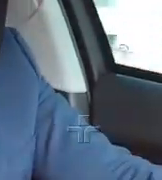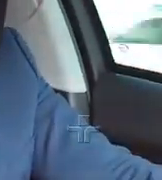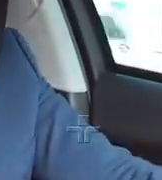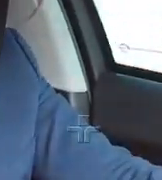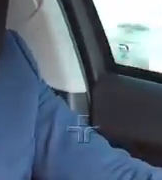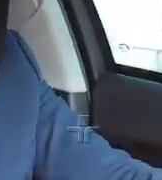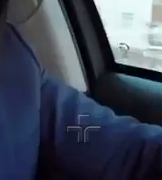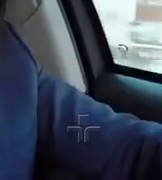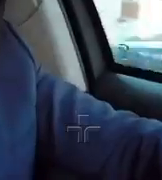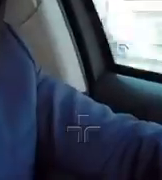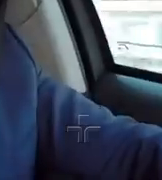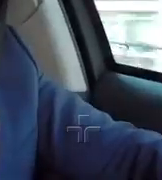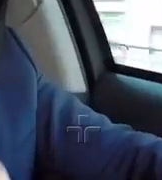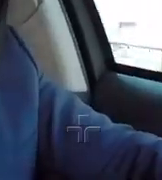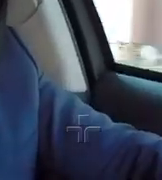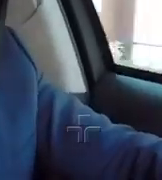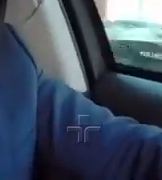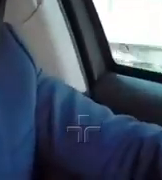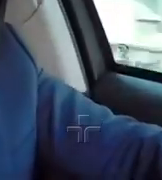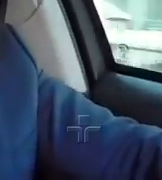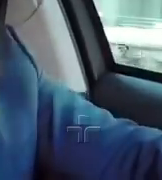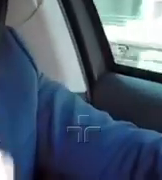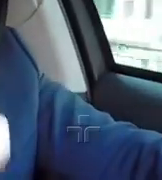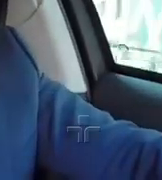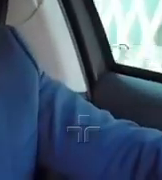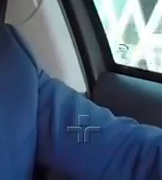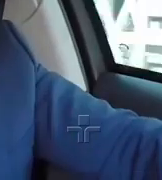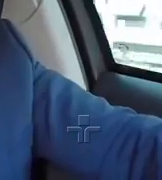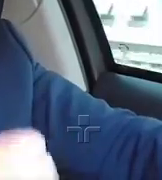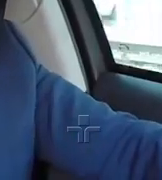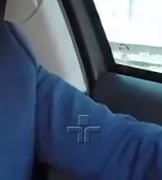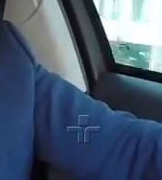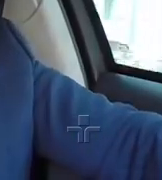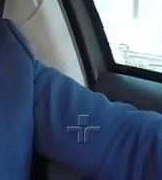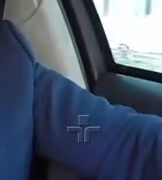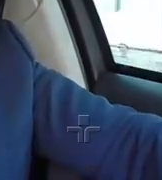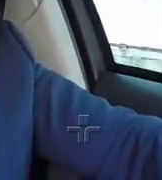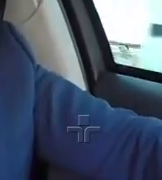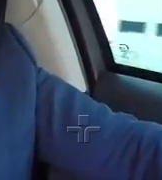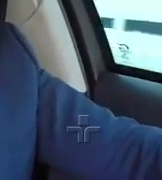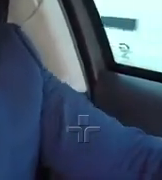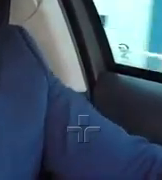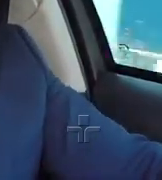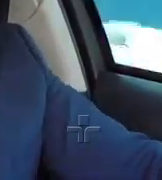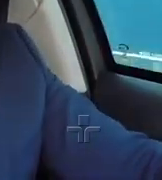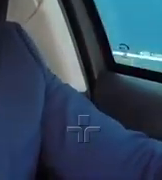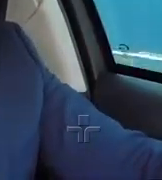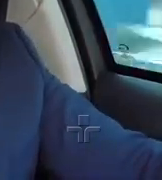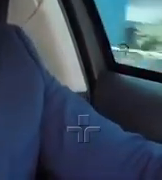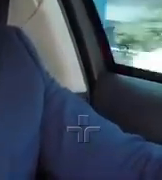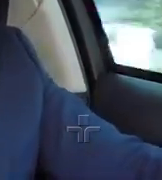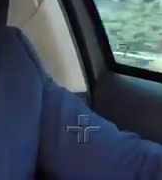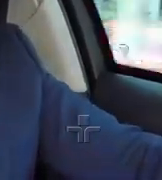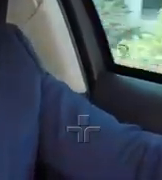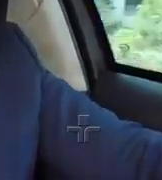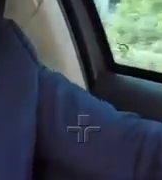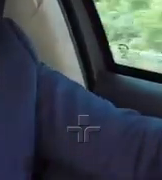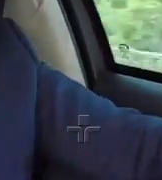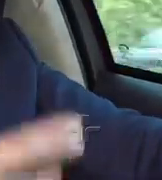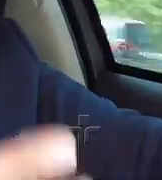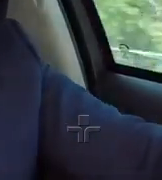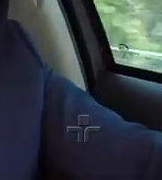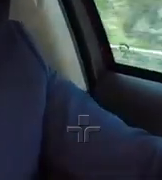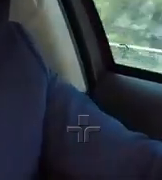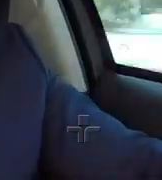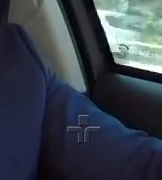personalidades diferentes. Falamos sobre política, cultura, economia, música, vida e tudo mais que é relevante num